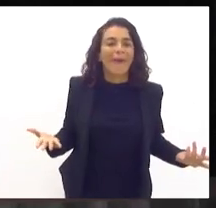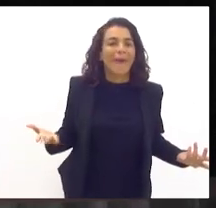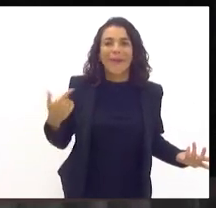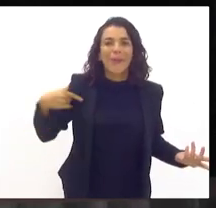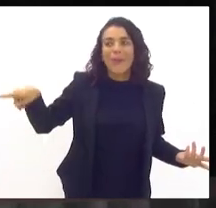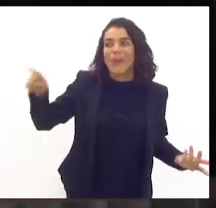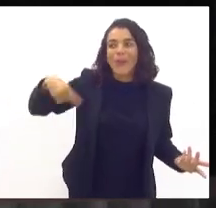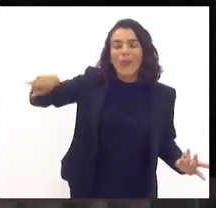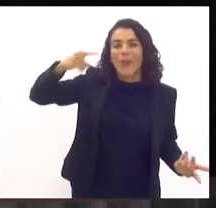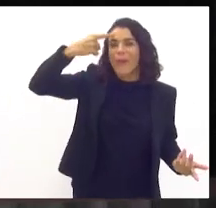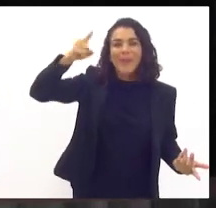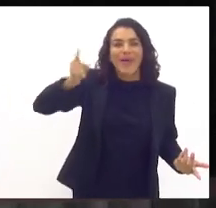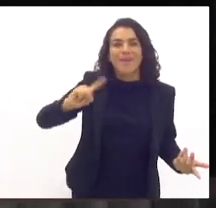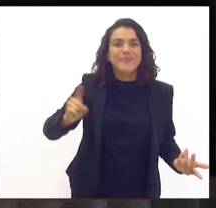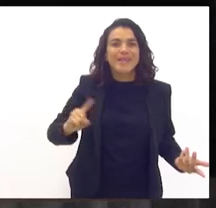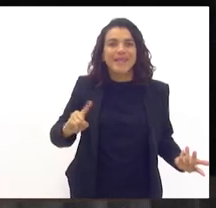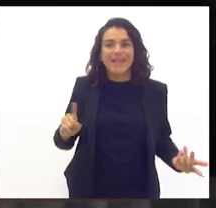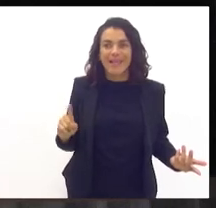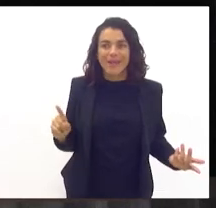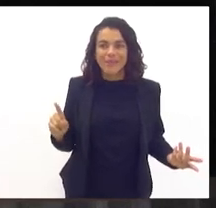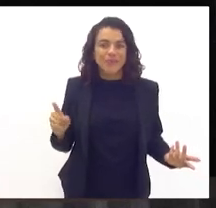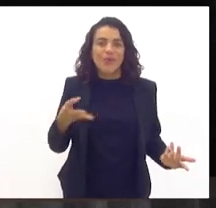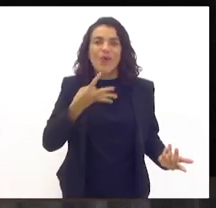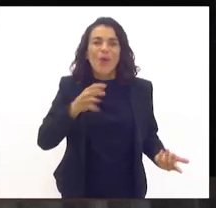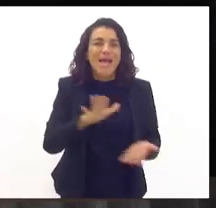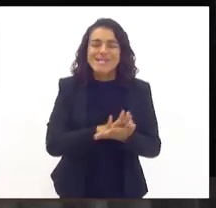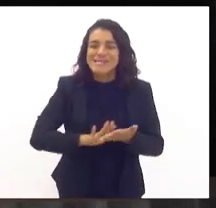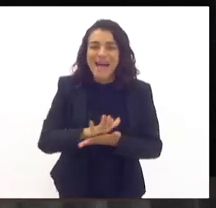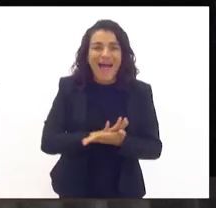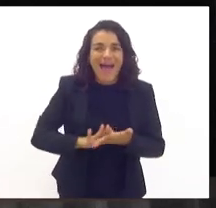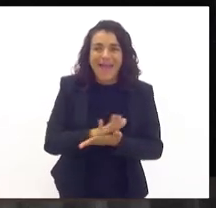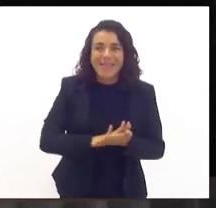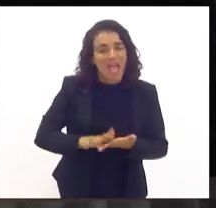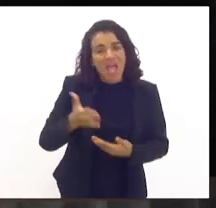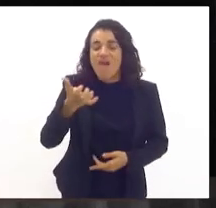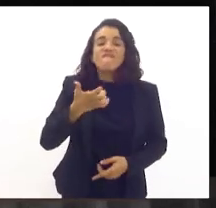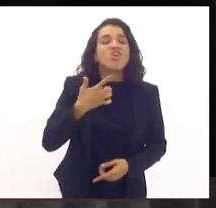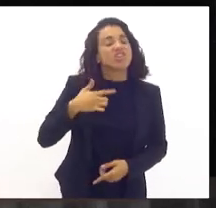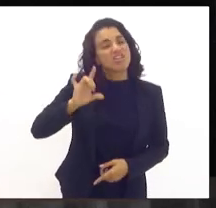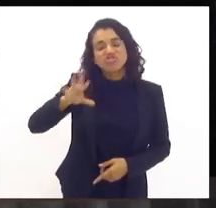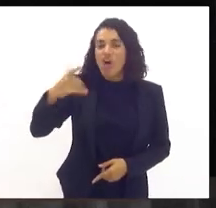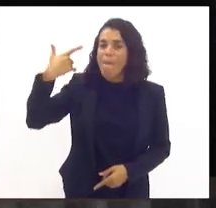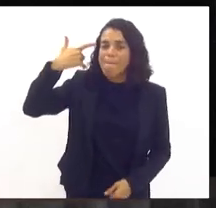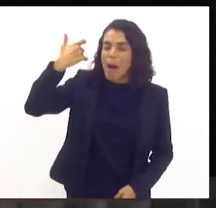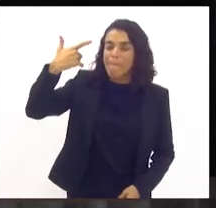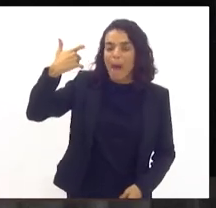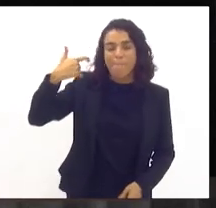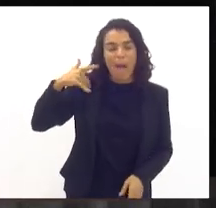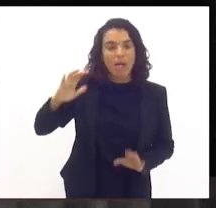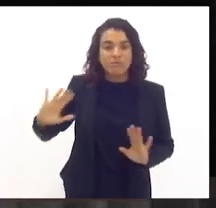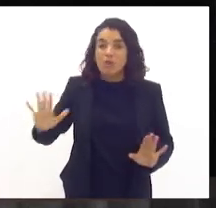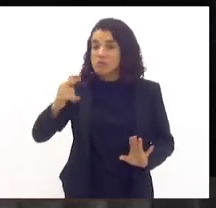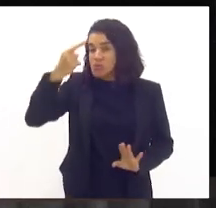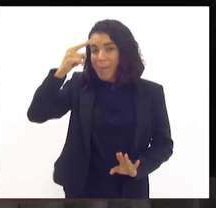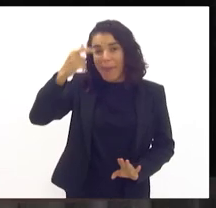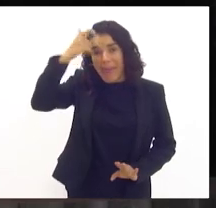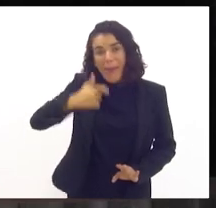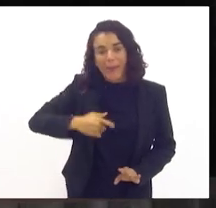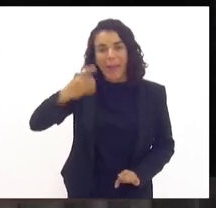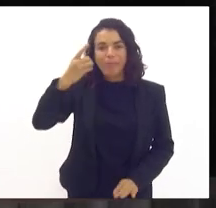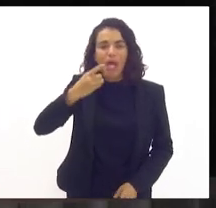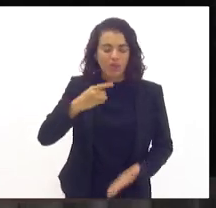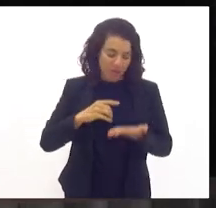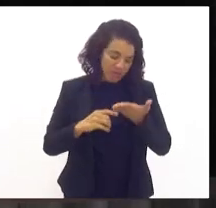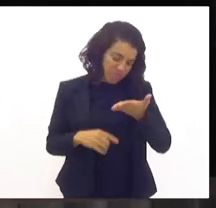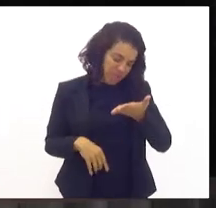tão... Esses caras não conhecem nada de nada. Estão para matar e para morrer. Não sabia que eu era deputada. Pegaram a minha carteira e ficaram